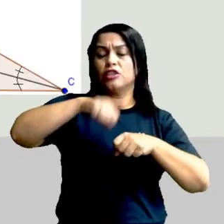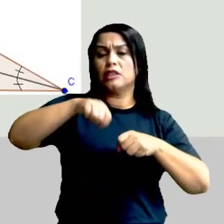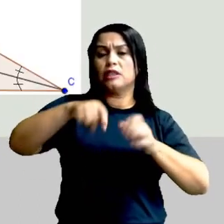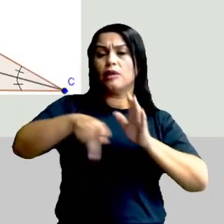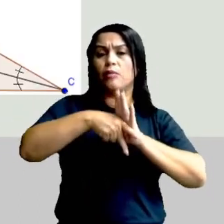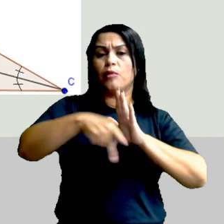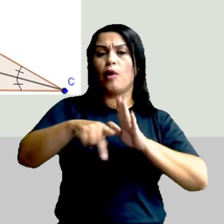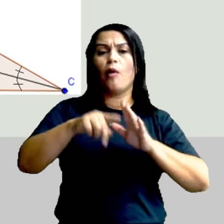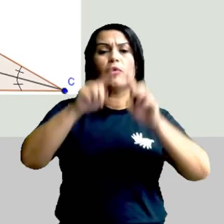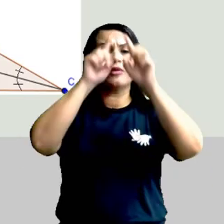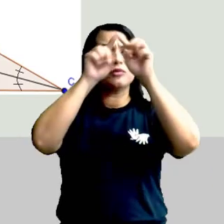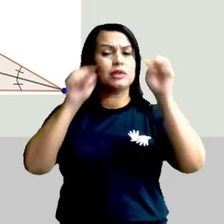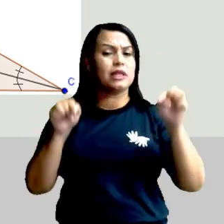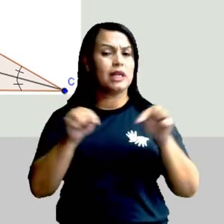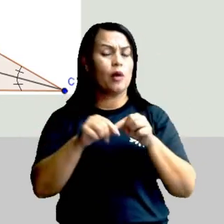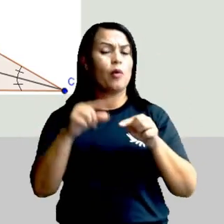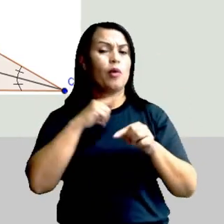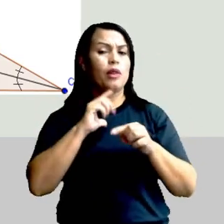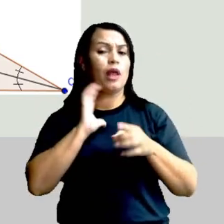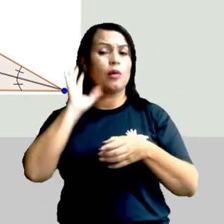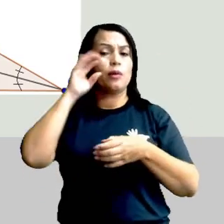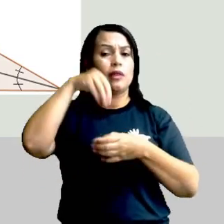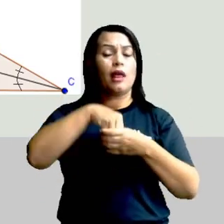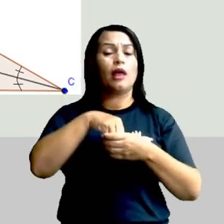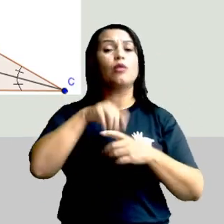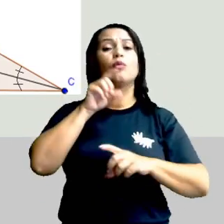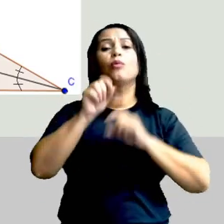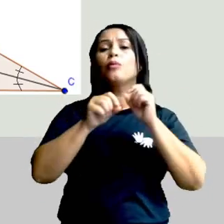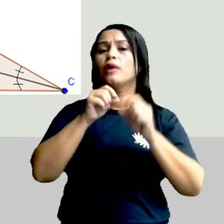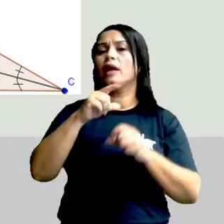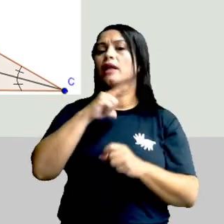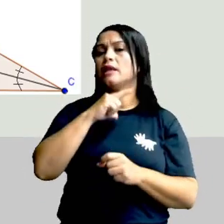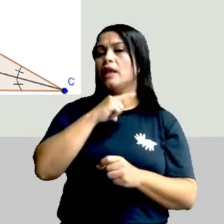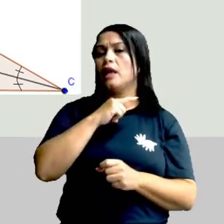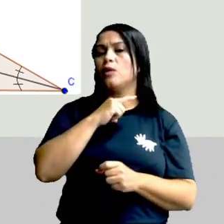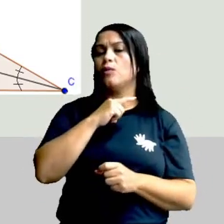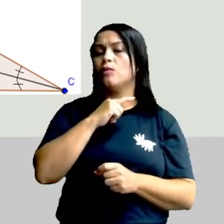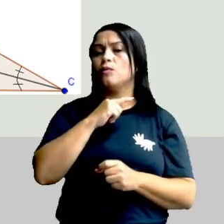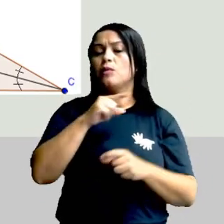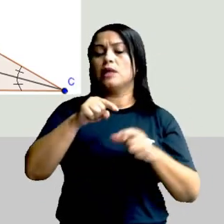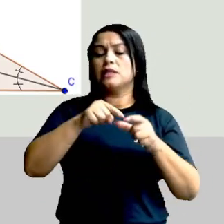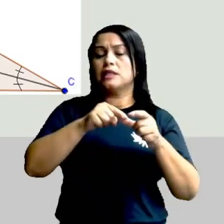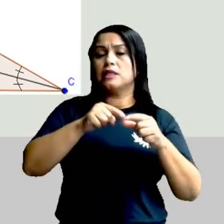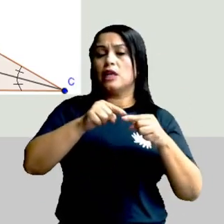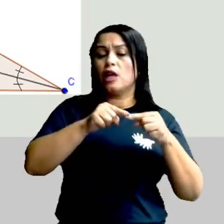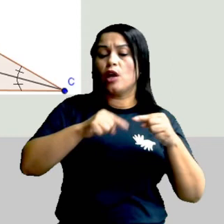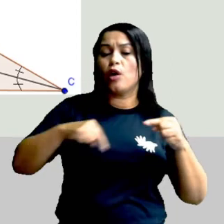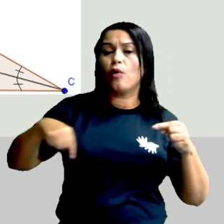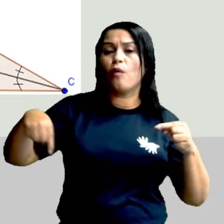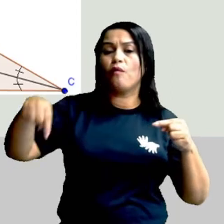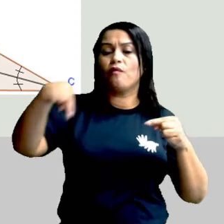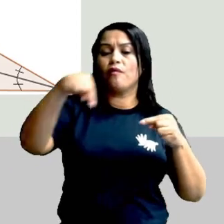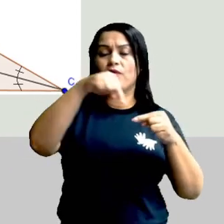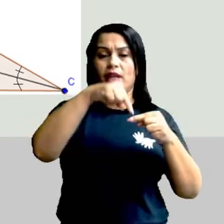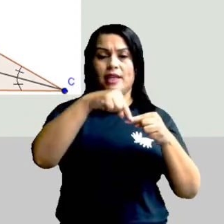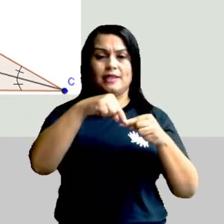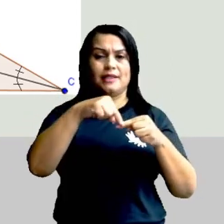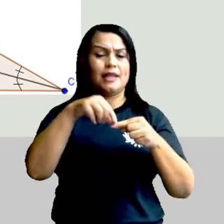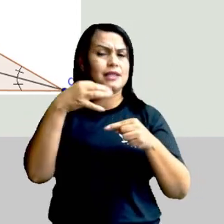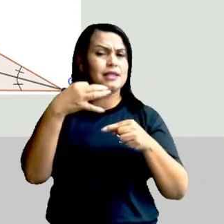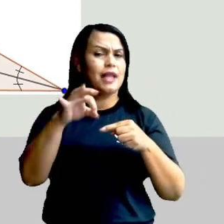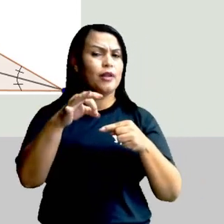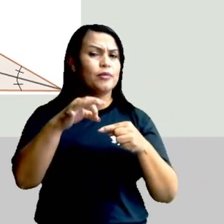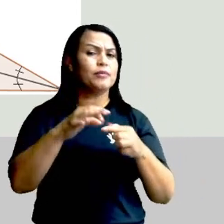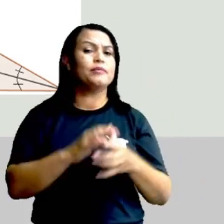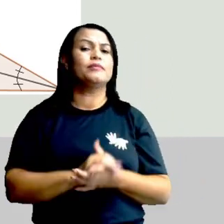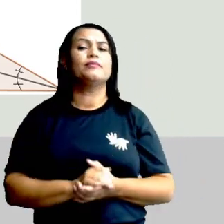eu tenho um triângulo e dentro desse meu triângulo eu tenho quem eu tenho uma circunferência Tá